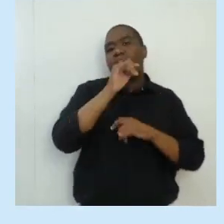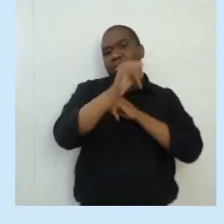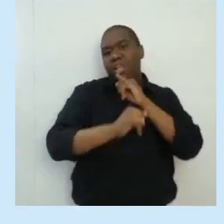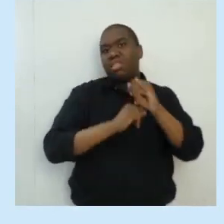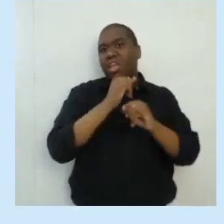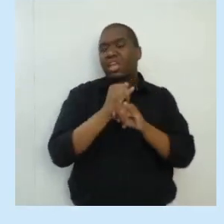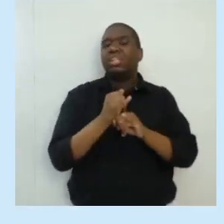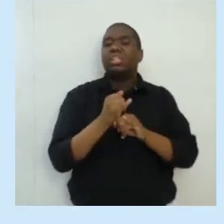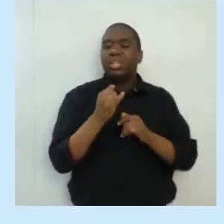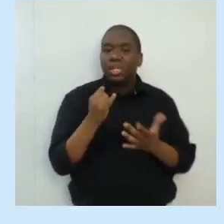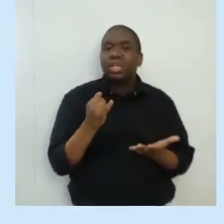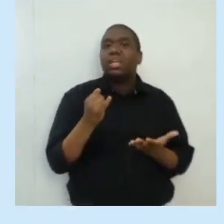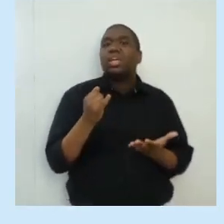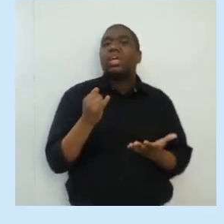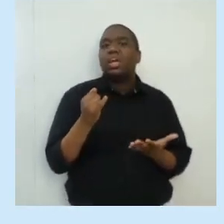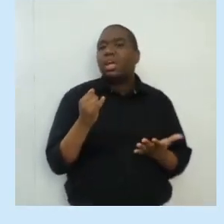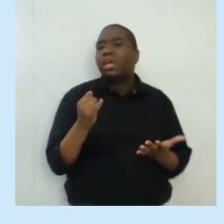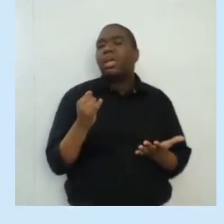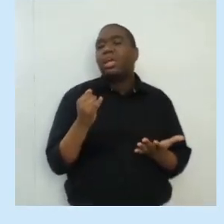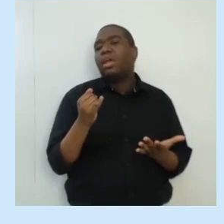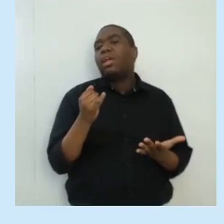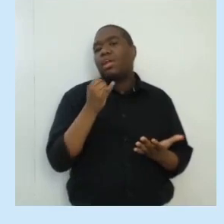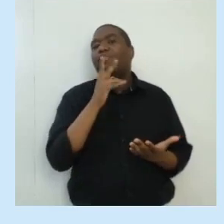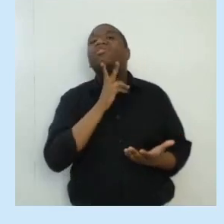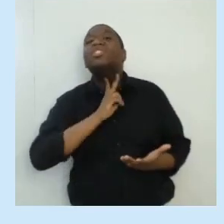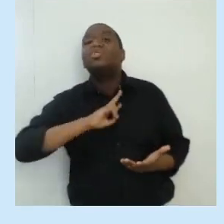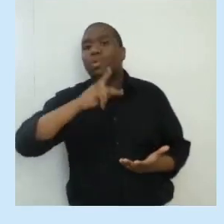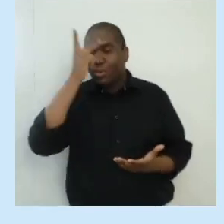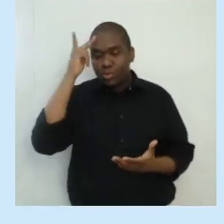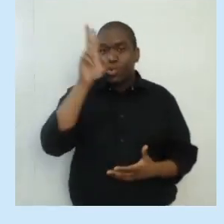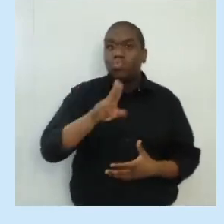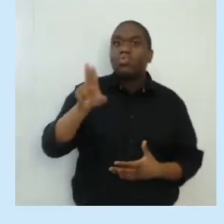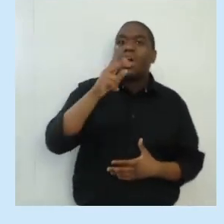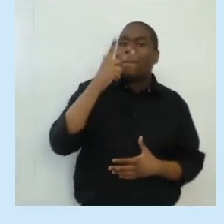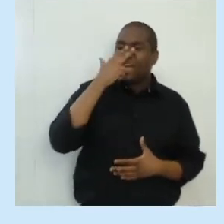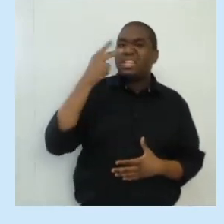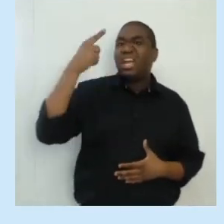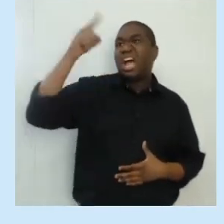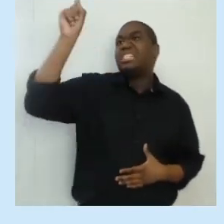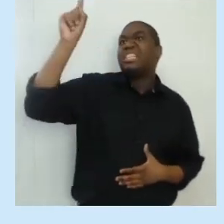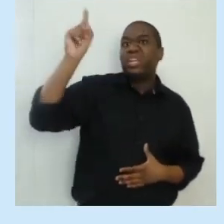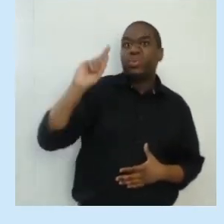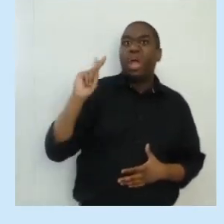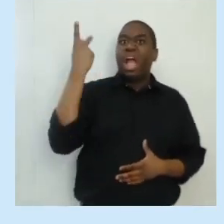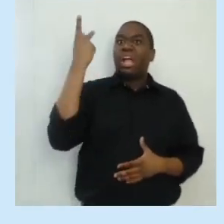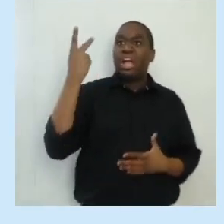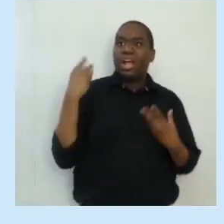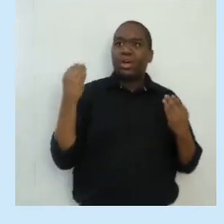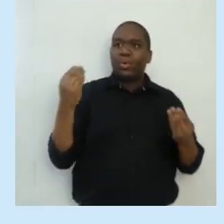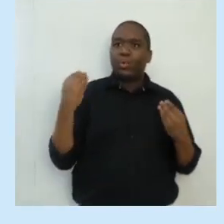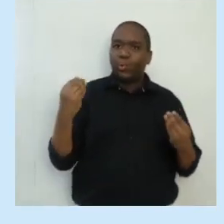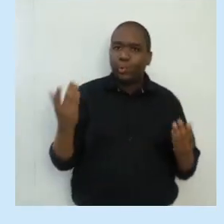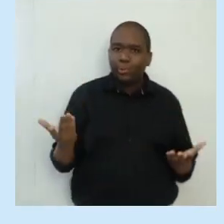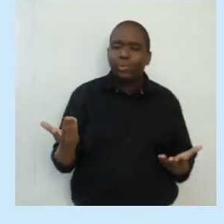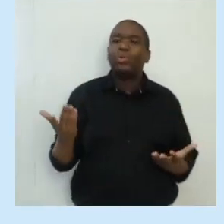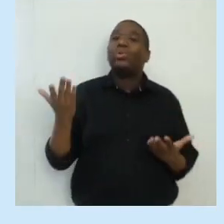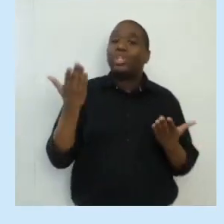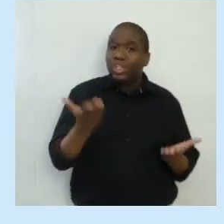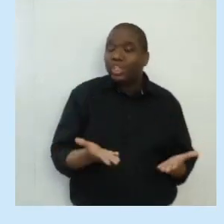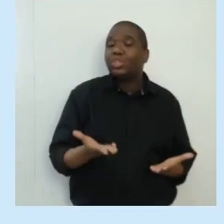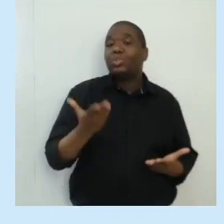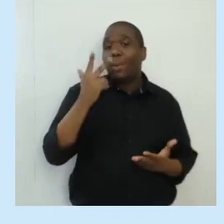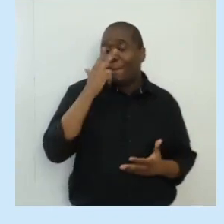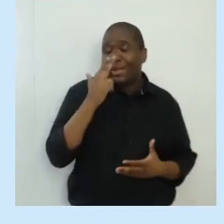como acento no final de palavras acentuadas, principalmente de monossílabos tônicos, se tornou algo